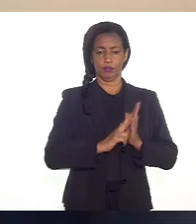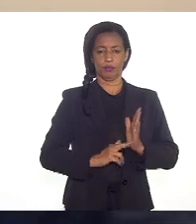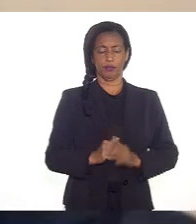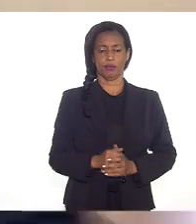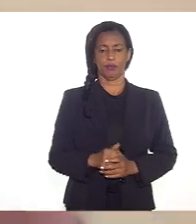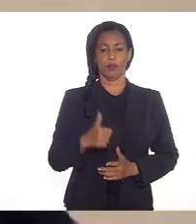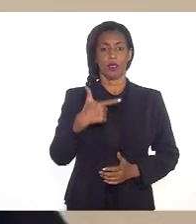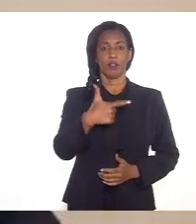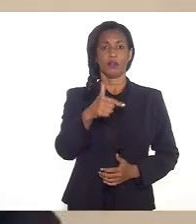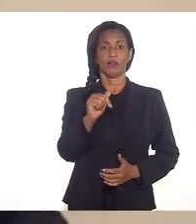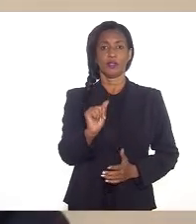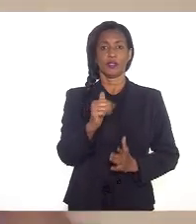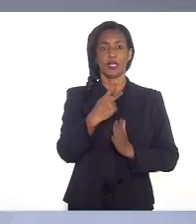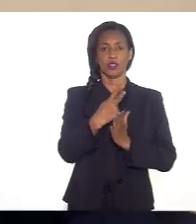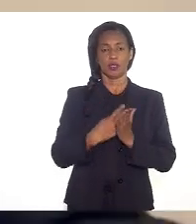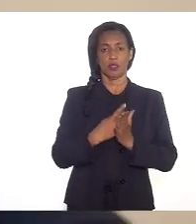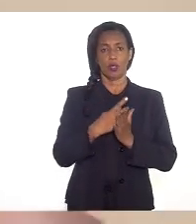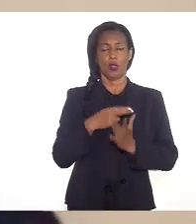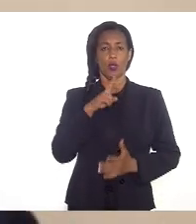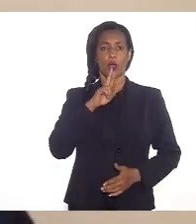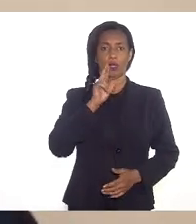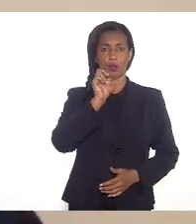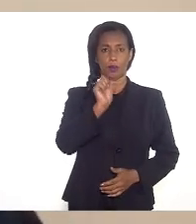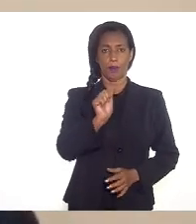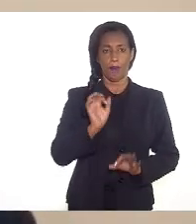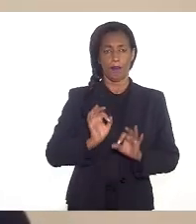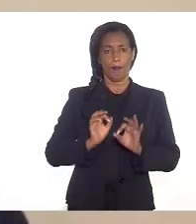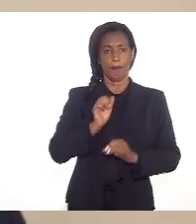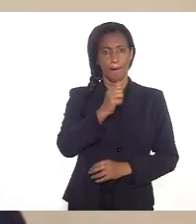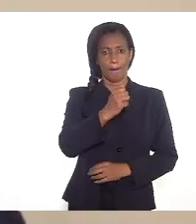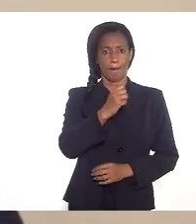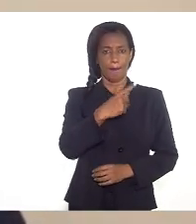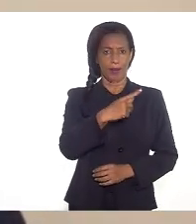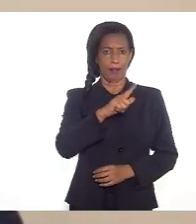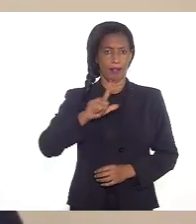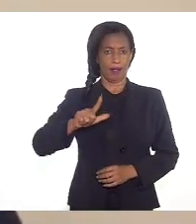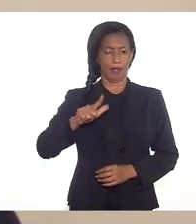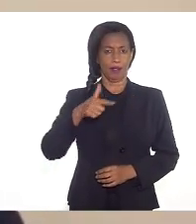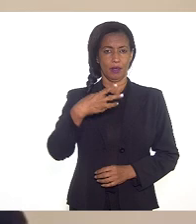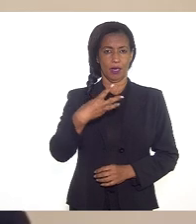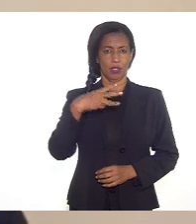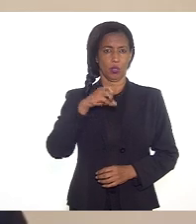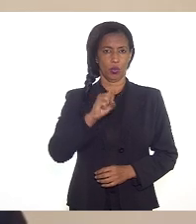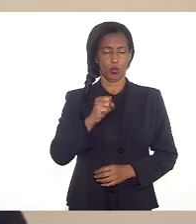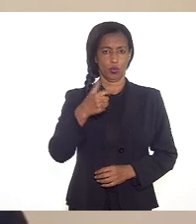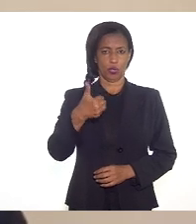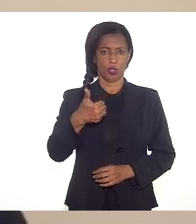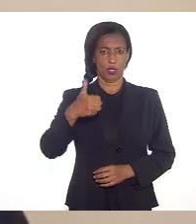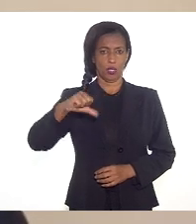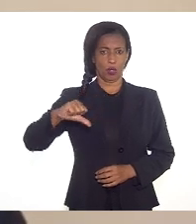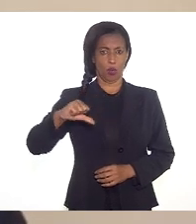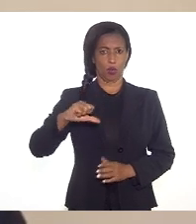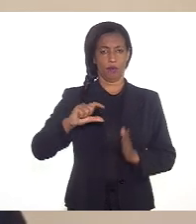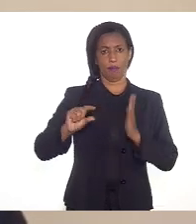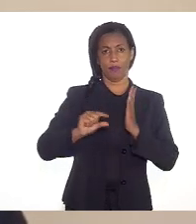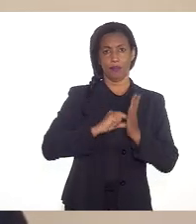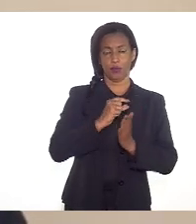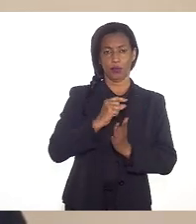O 27 está pauta, relatoria do deputado Rodrigo Amorim, projeto de lei 738 de 19. Autoria do deputado